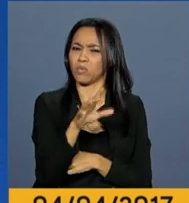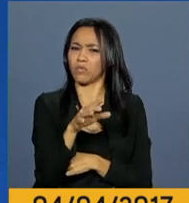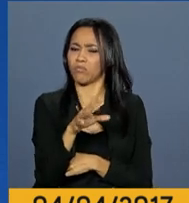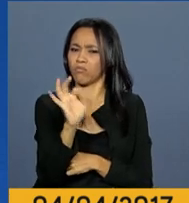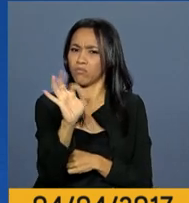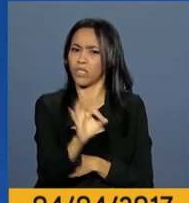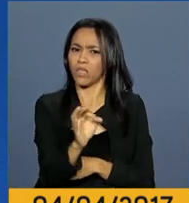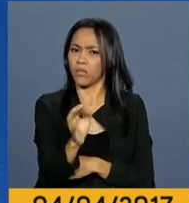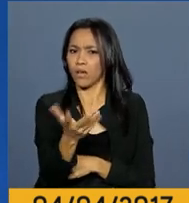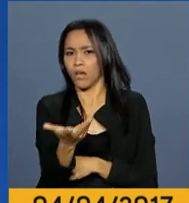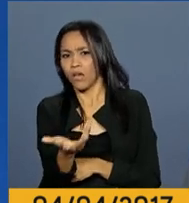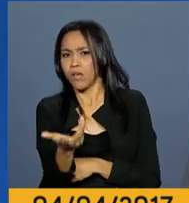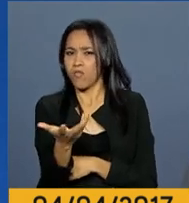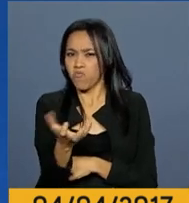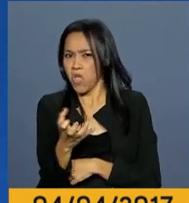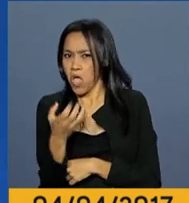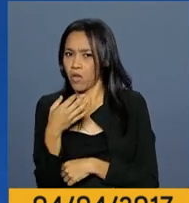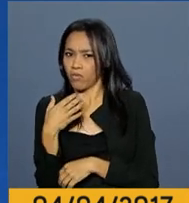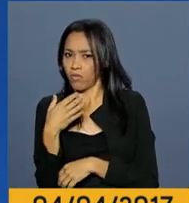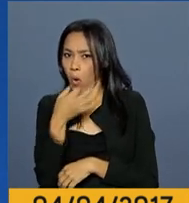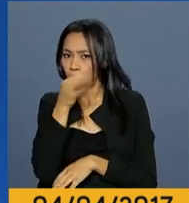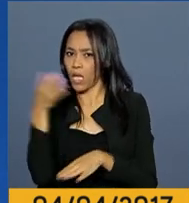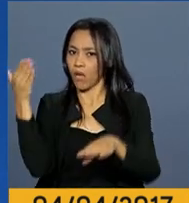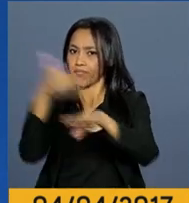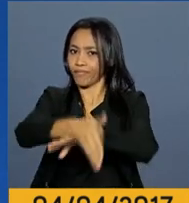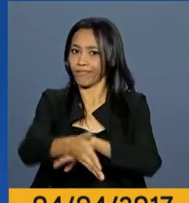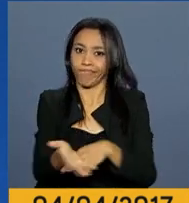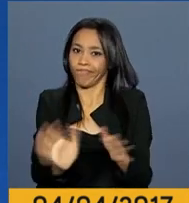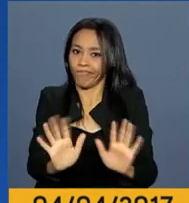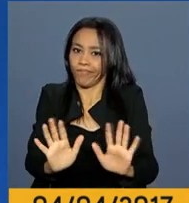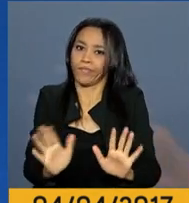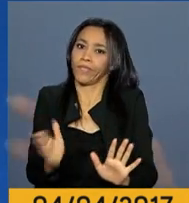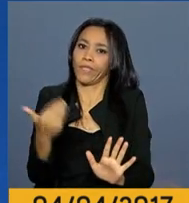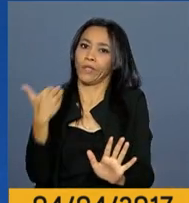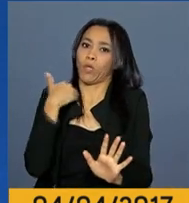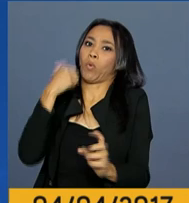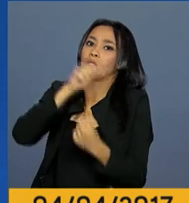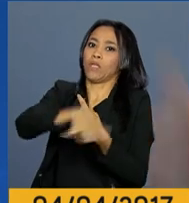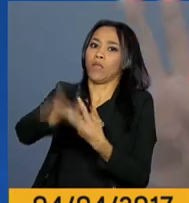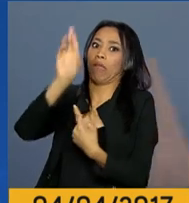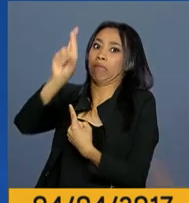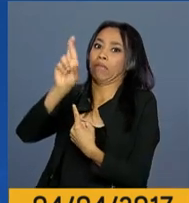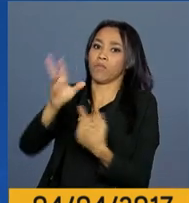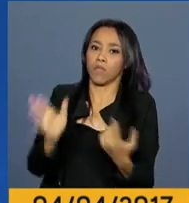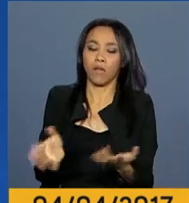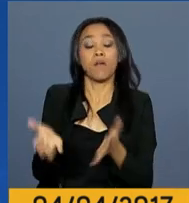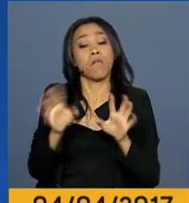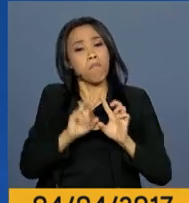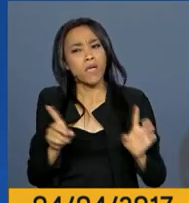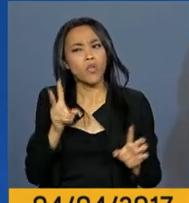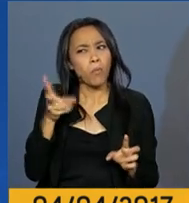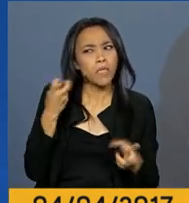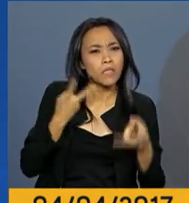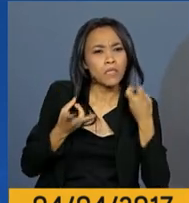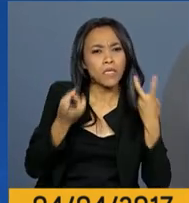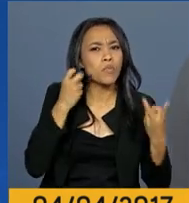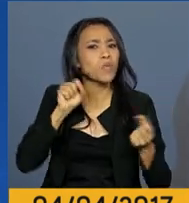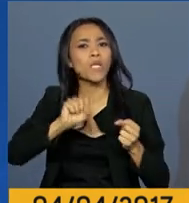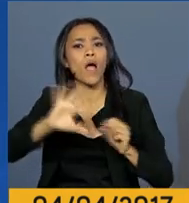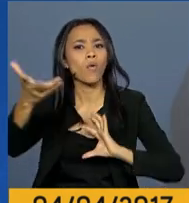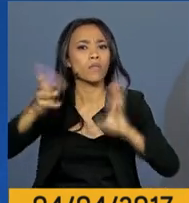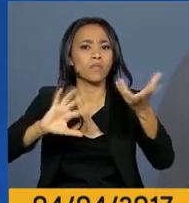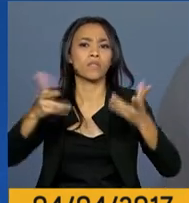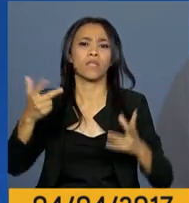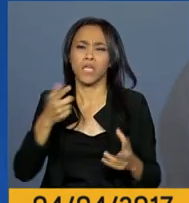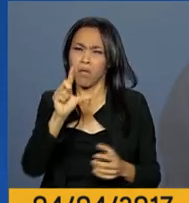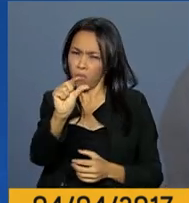embora eu não queira entrar na questão do Banco Central, mas tudo indica, pelo que está acontecendo, que muito possivelmente,